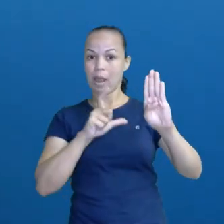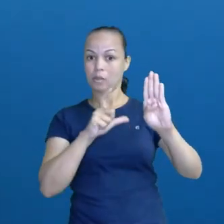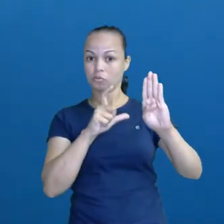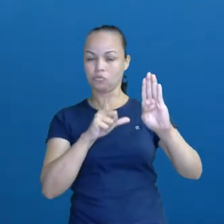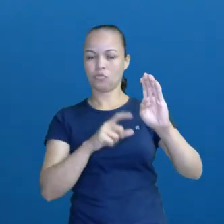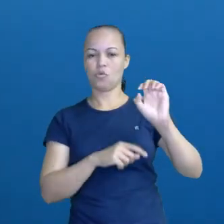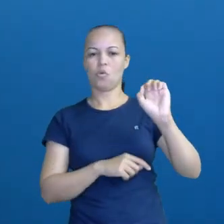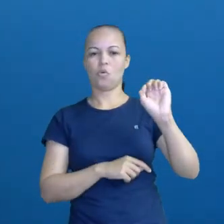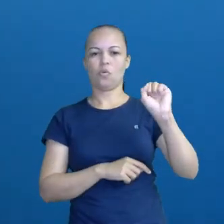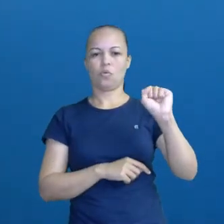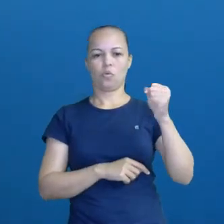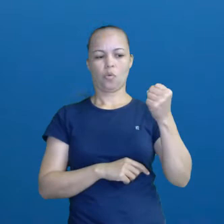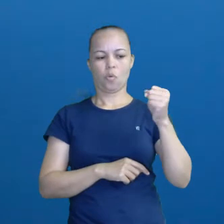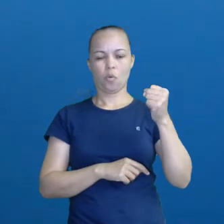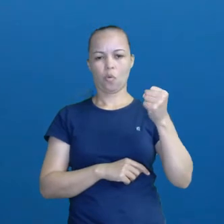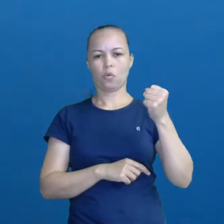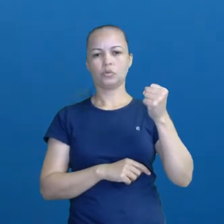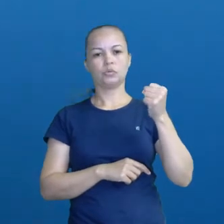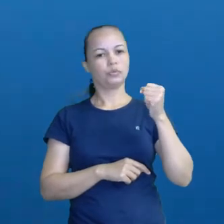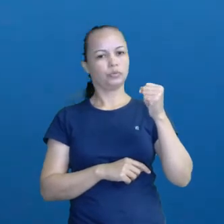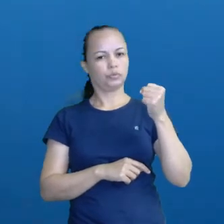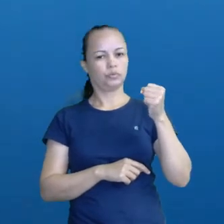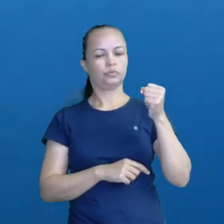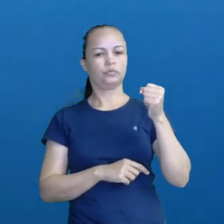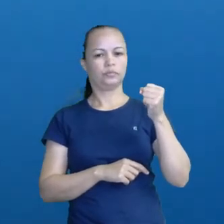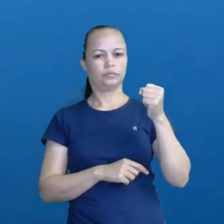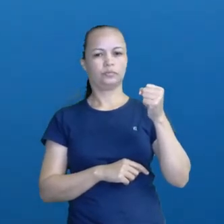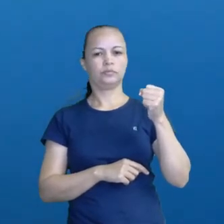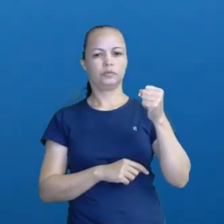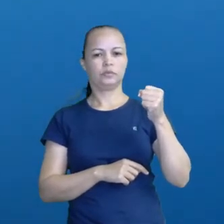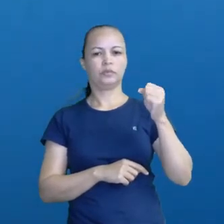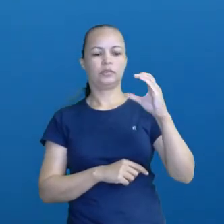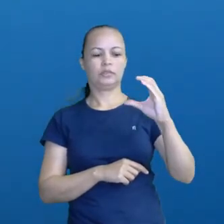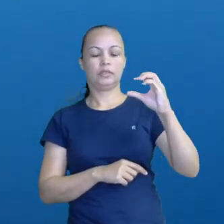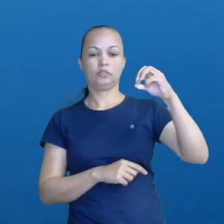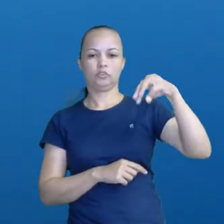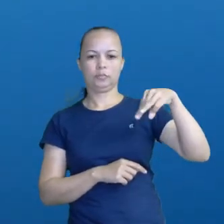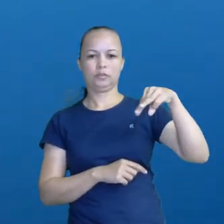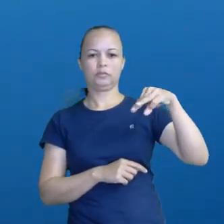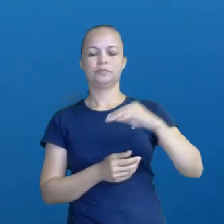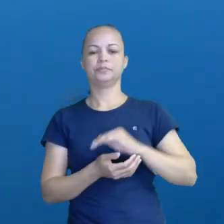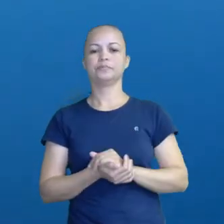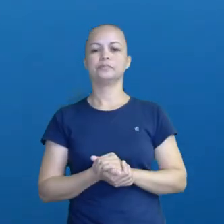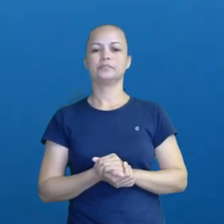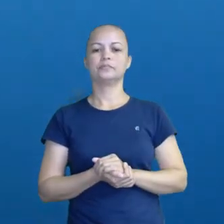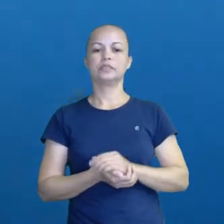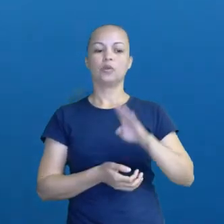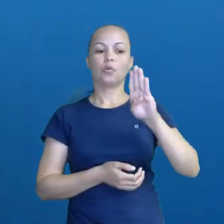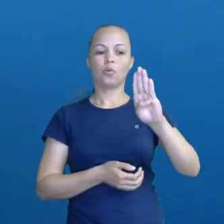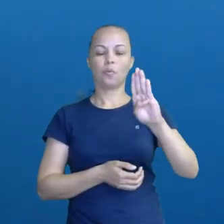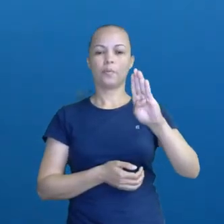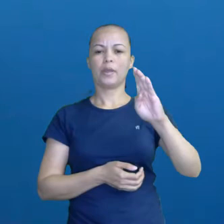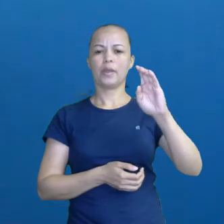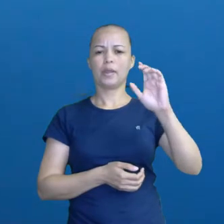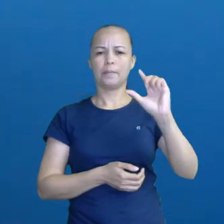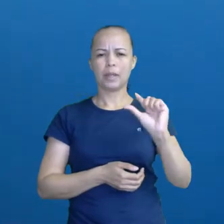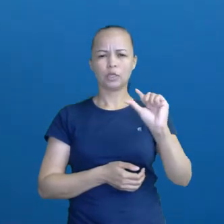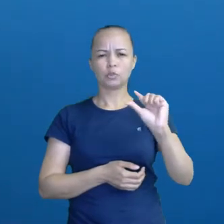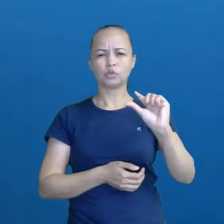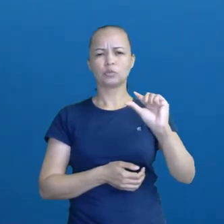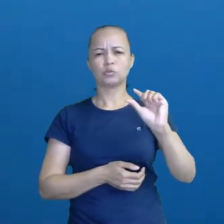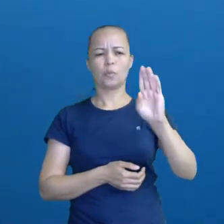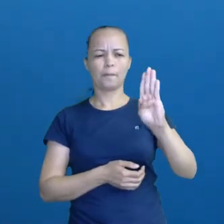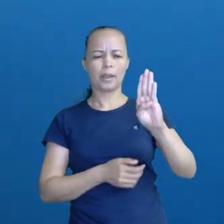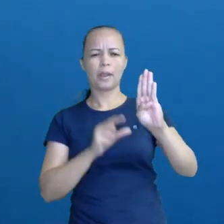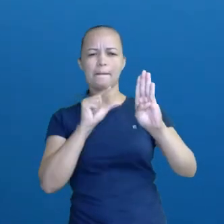maiúsculo Essa é minha base aí vai ser o que é 8 cm o bem minúsculo que é a